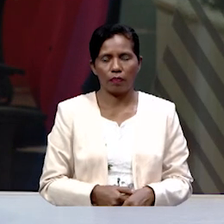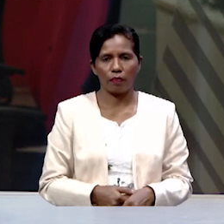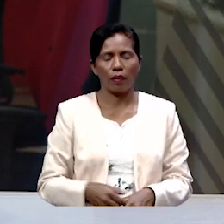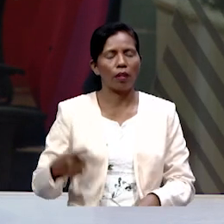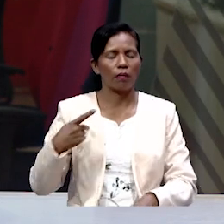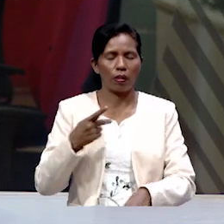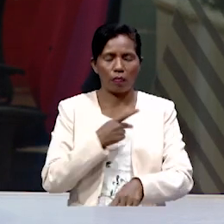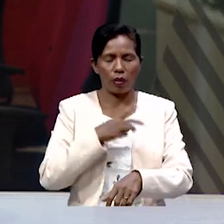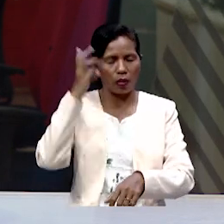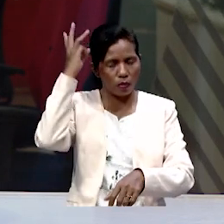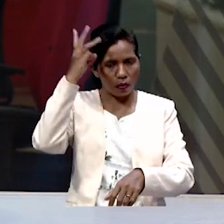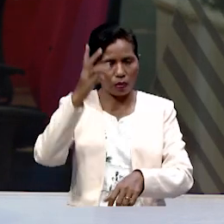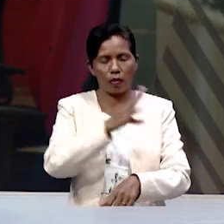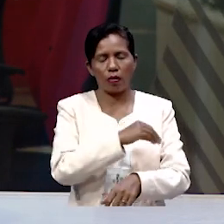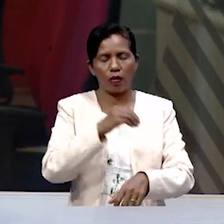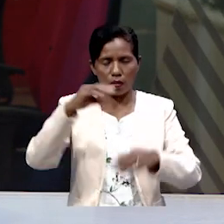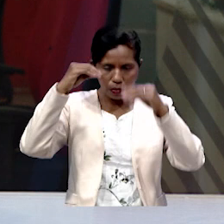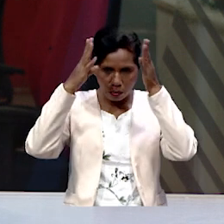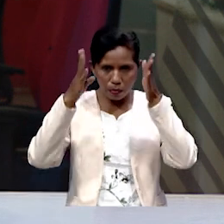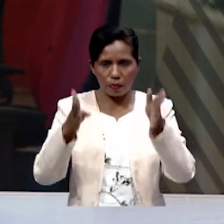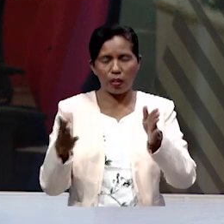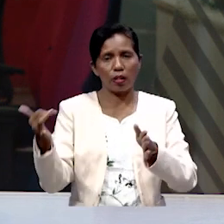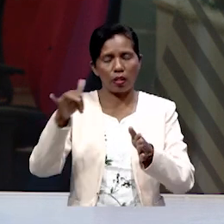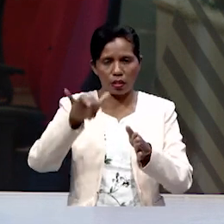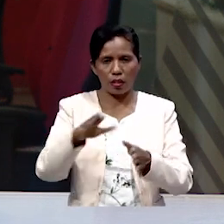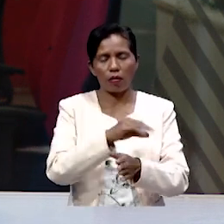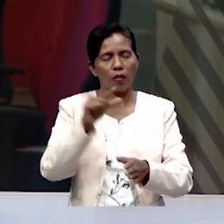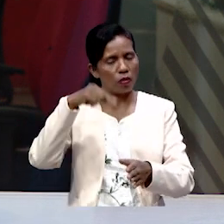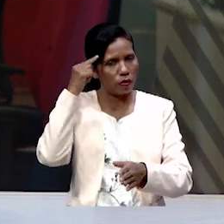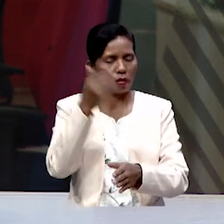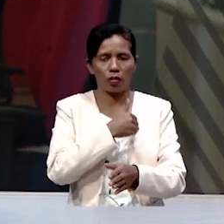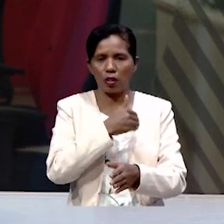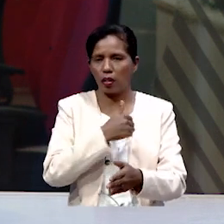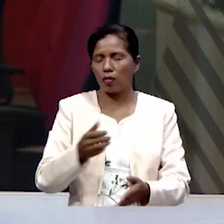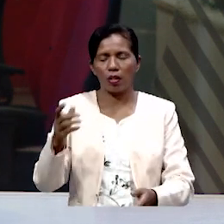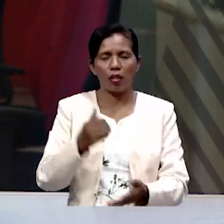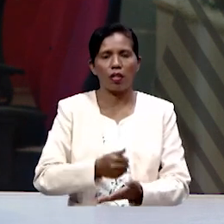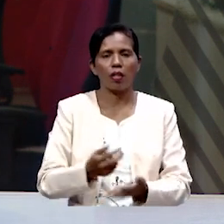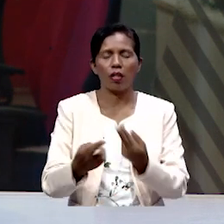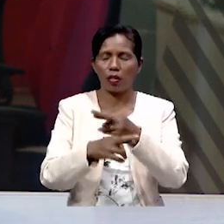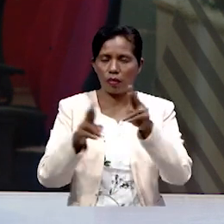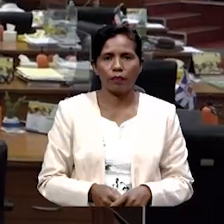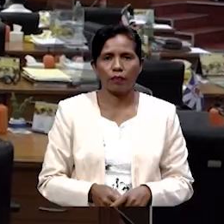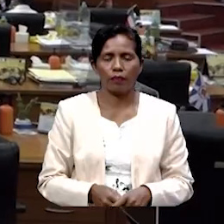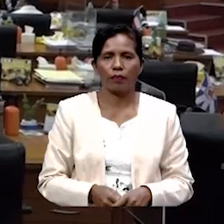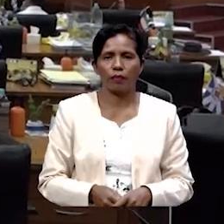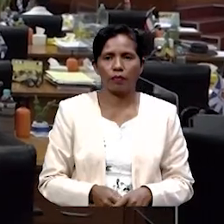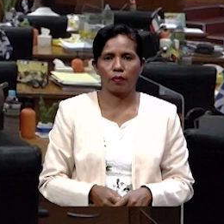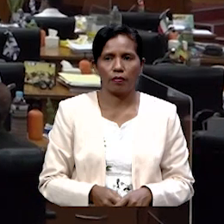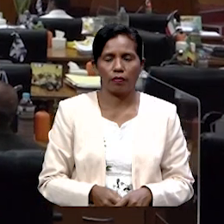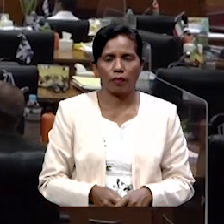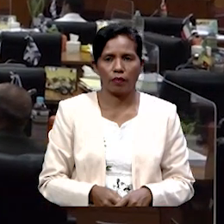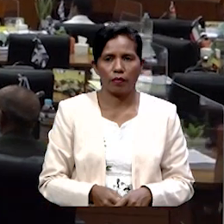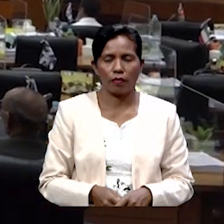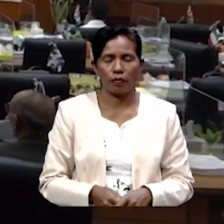Parlamento preocupa o destino professor contratado Sira, nebe governo se da resolve Sirania estatuto. Durante